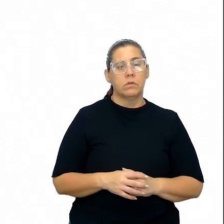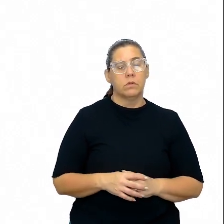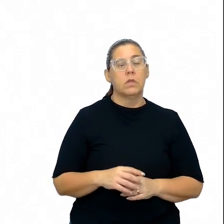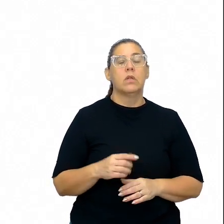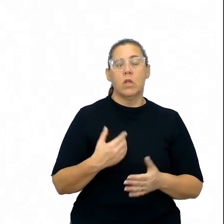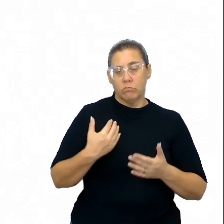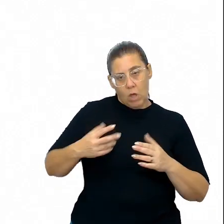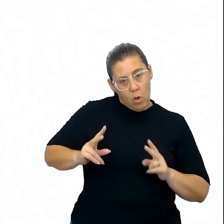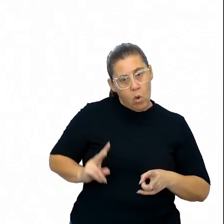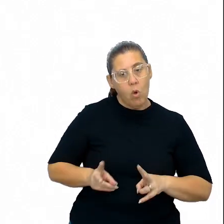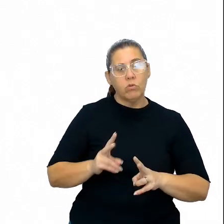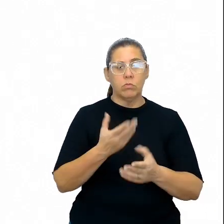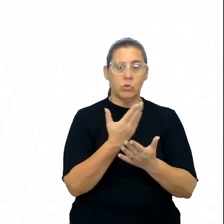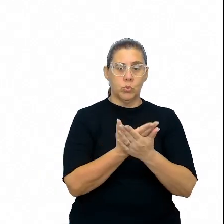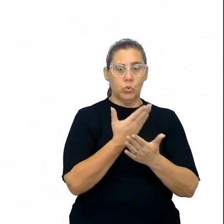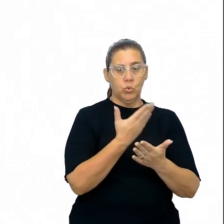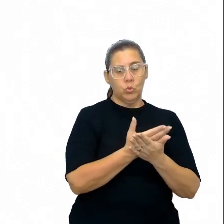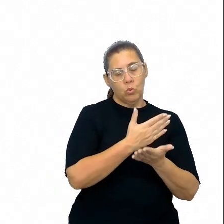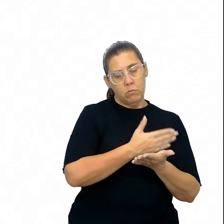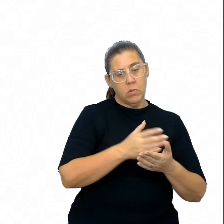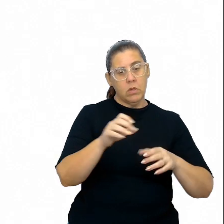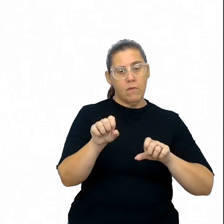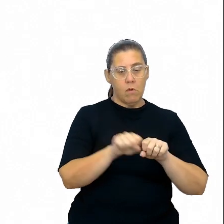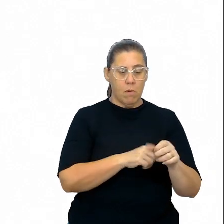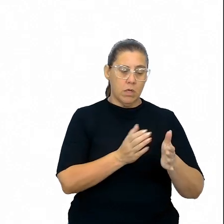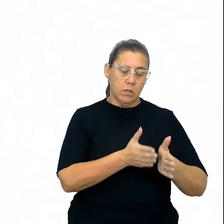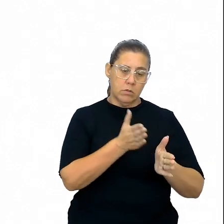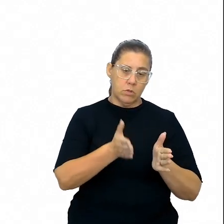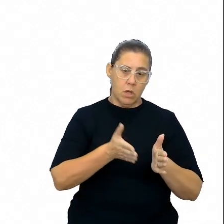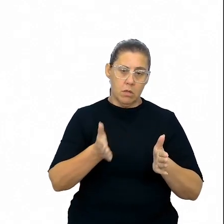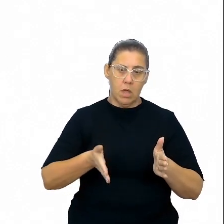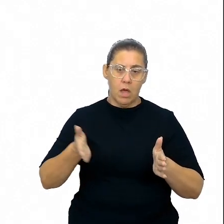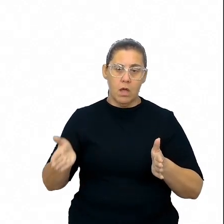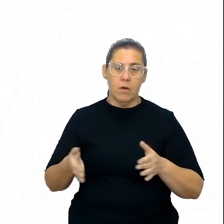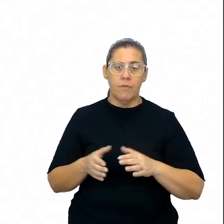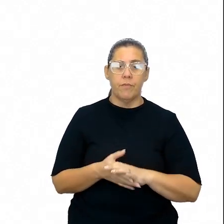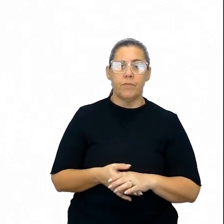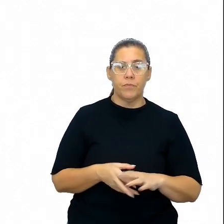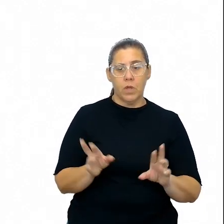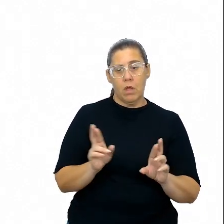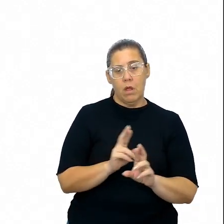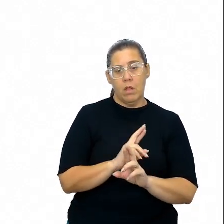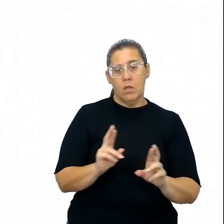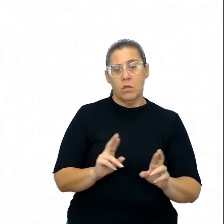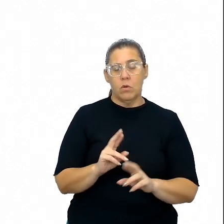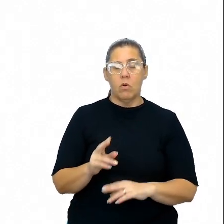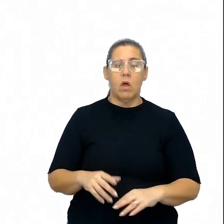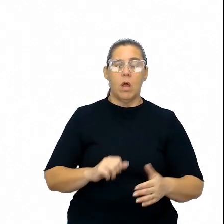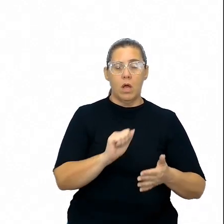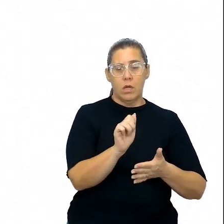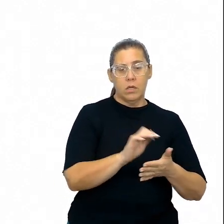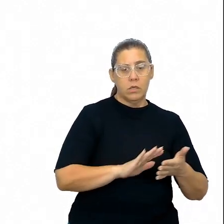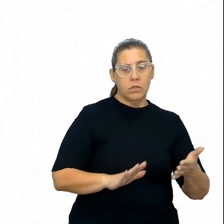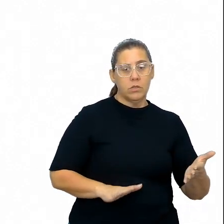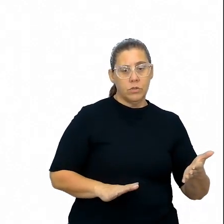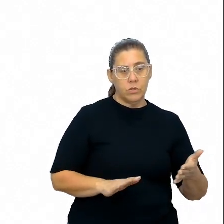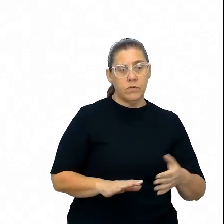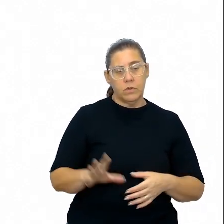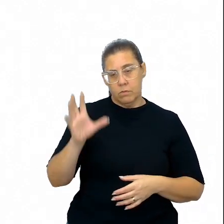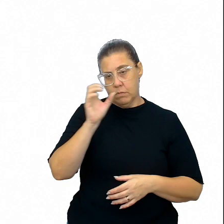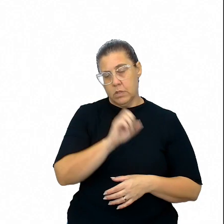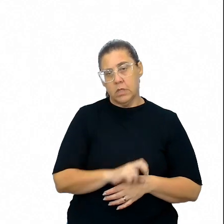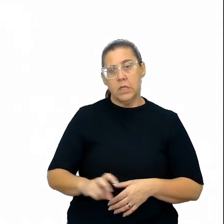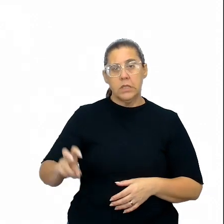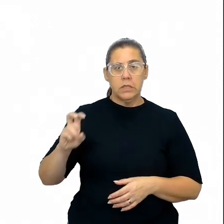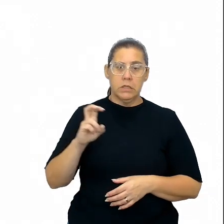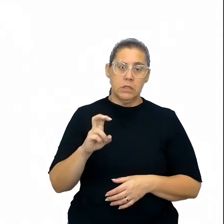demos continuidade aos estudos iniciados na formação de etapa sobre os números racionais, relacionando com a atividade da nossa situação de aprendizagem 5.